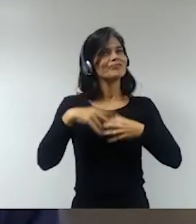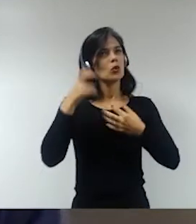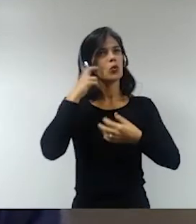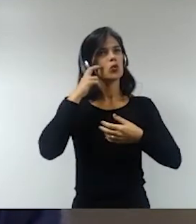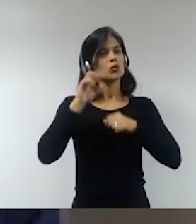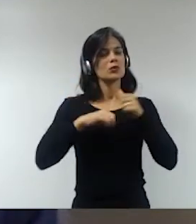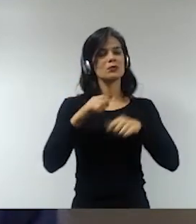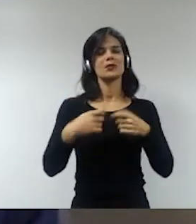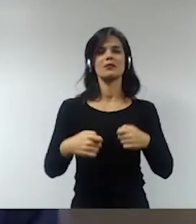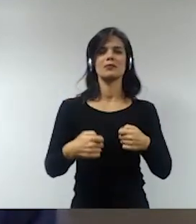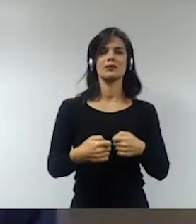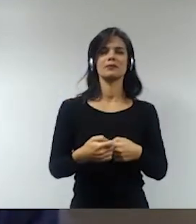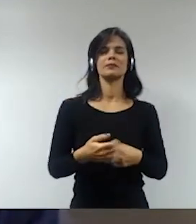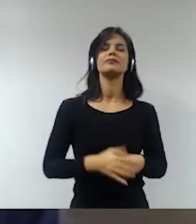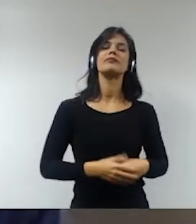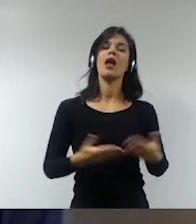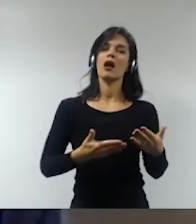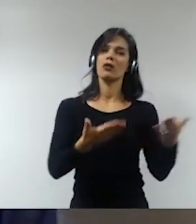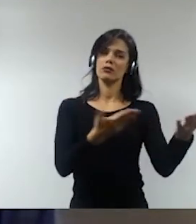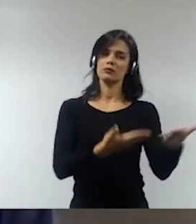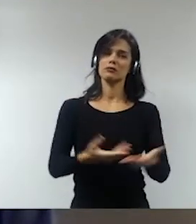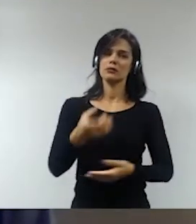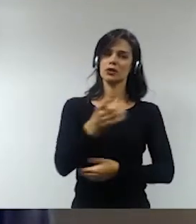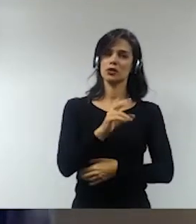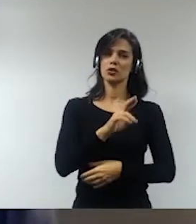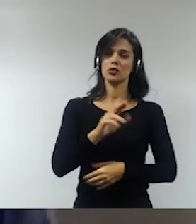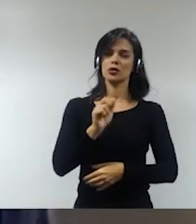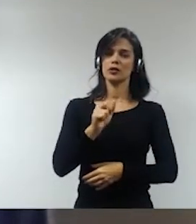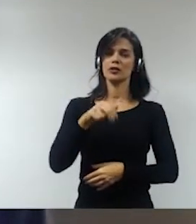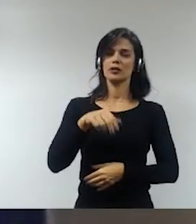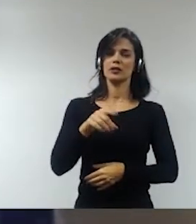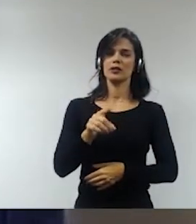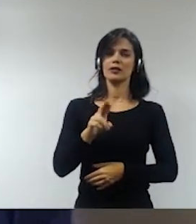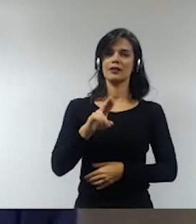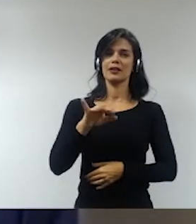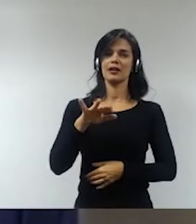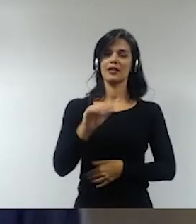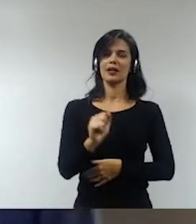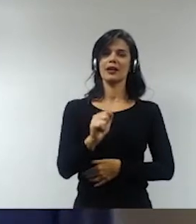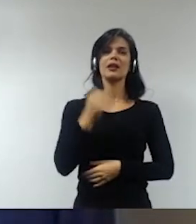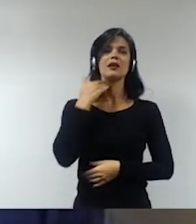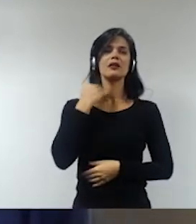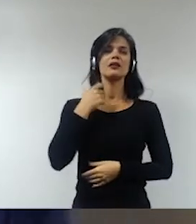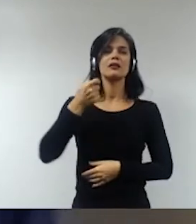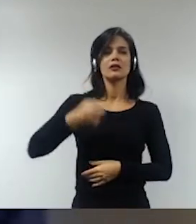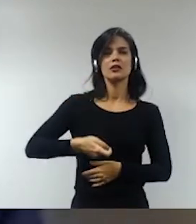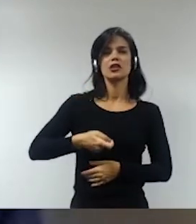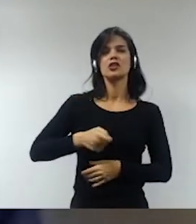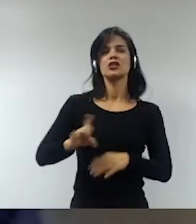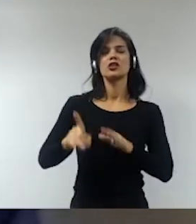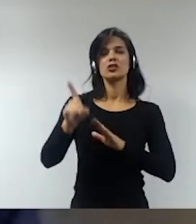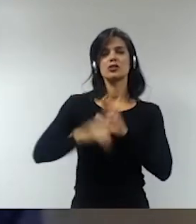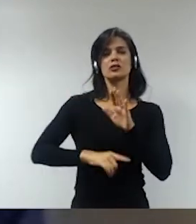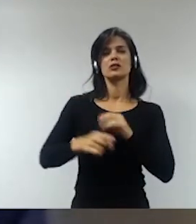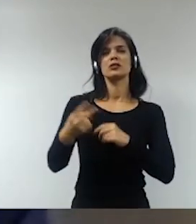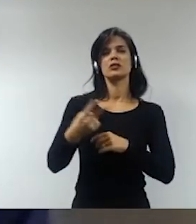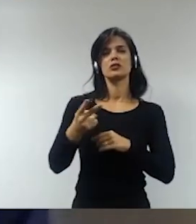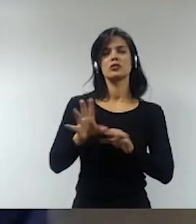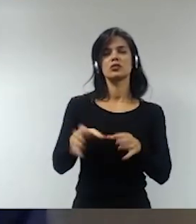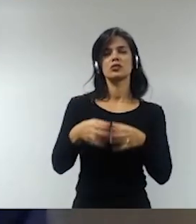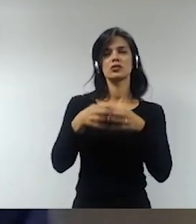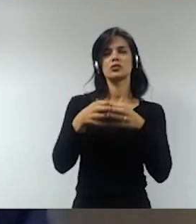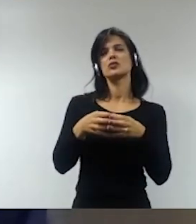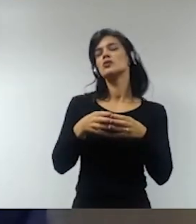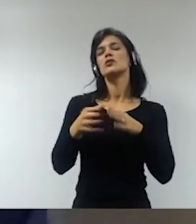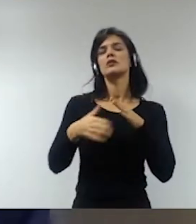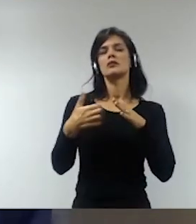cultura. Passarei a palavra para a doutora Andréia Galhardo Palma, que é juíza de direito da 2ª Vara Regional Empresarial